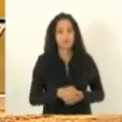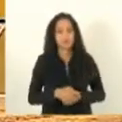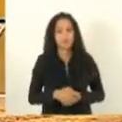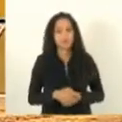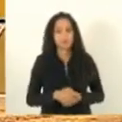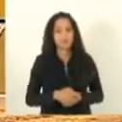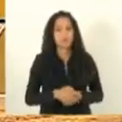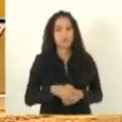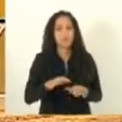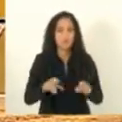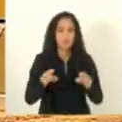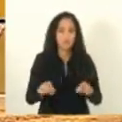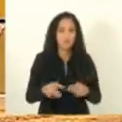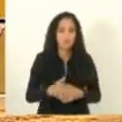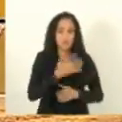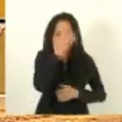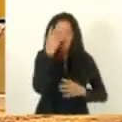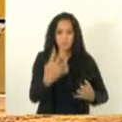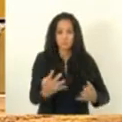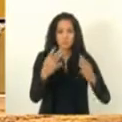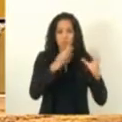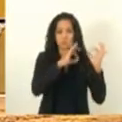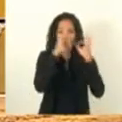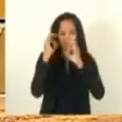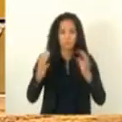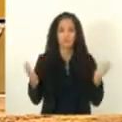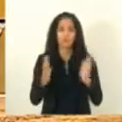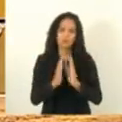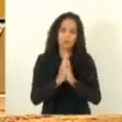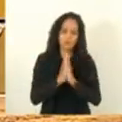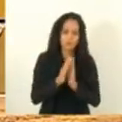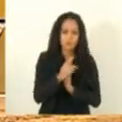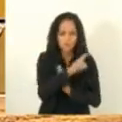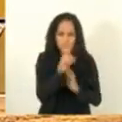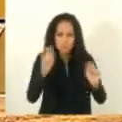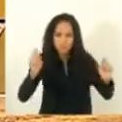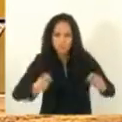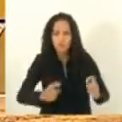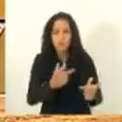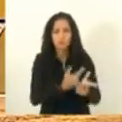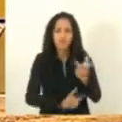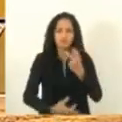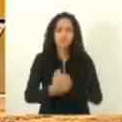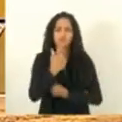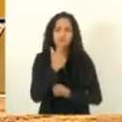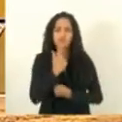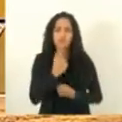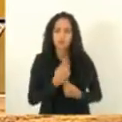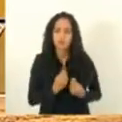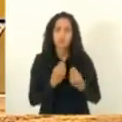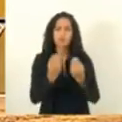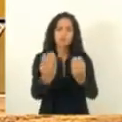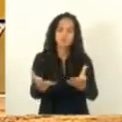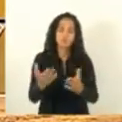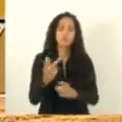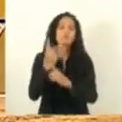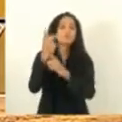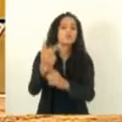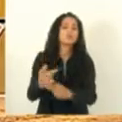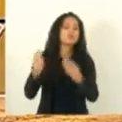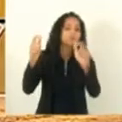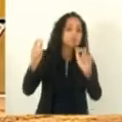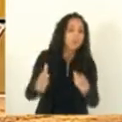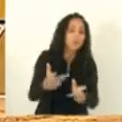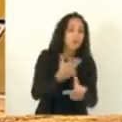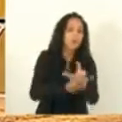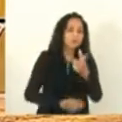é isso, mas aqueles que estão nos assistindo, por favor, se puderem doar, doem sangue, procurem, né, os postos de